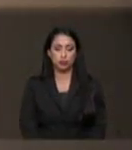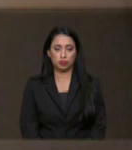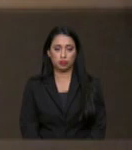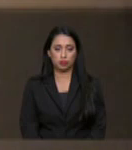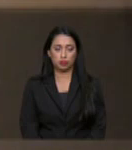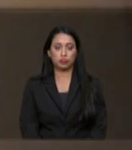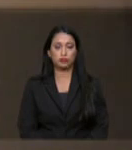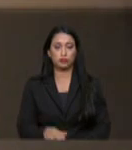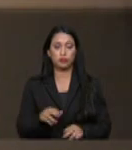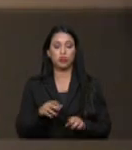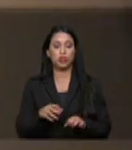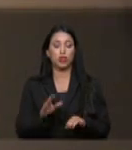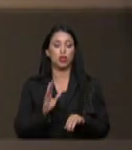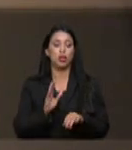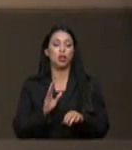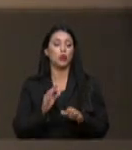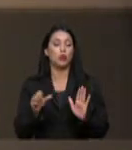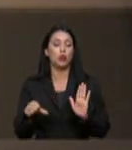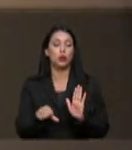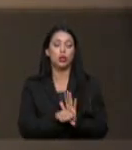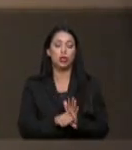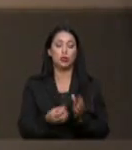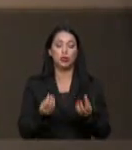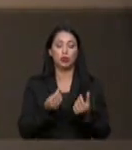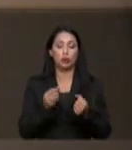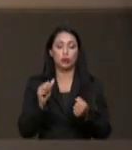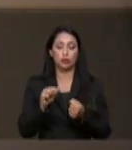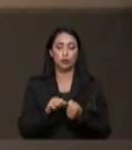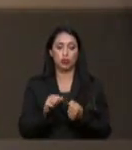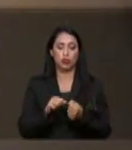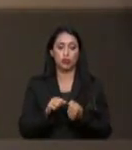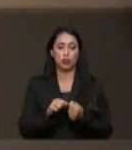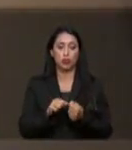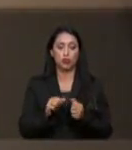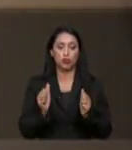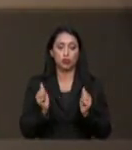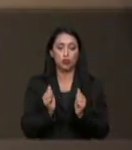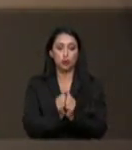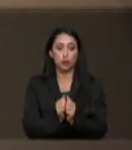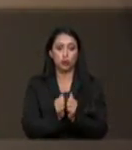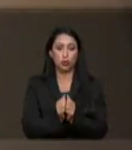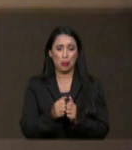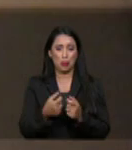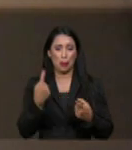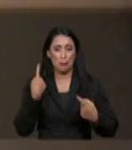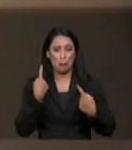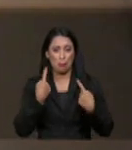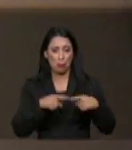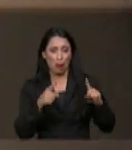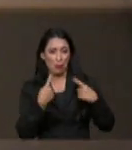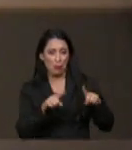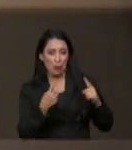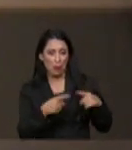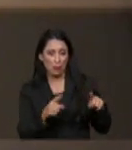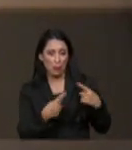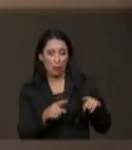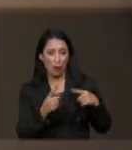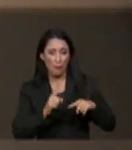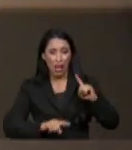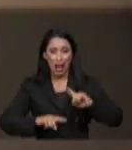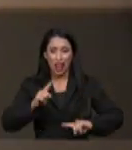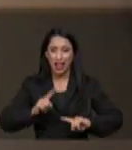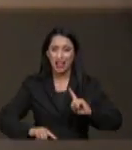função das circunstâncias do crime por serem acompanhados de vários xingamentos e também